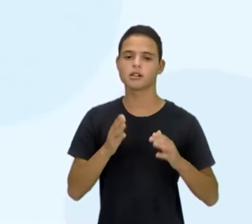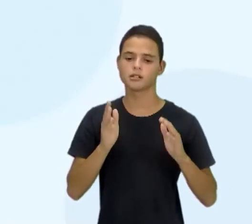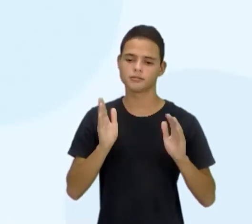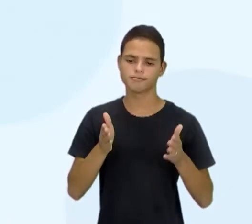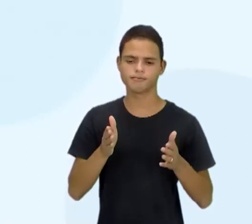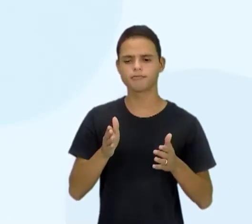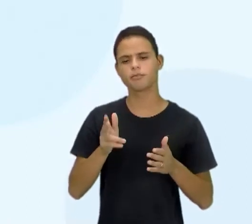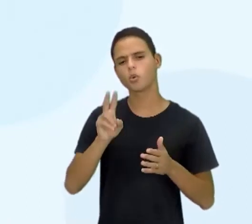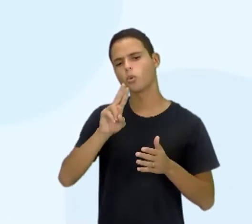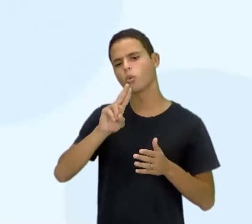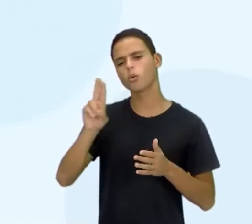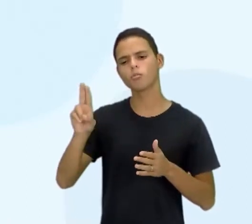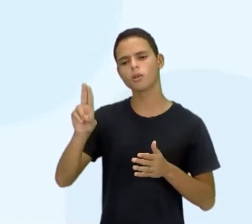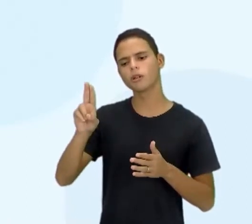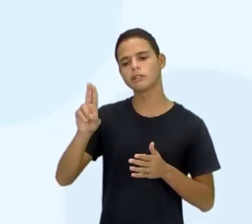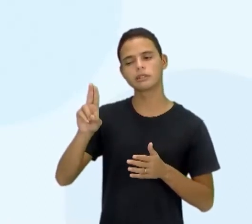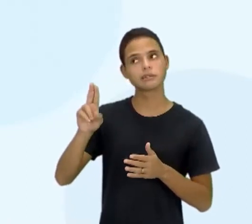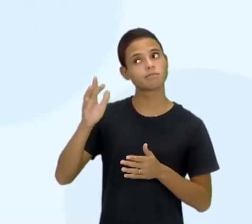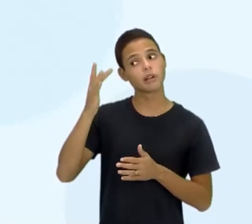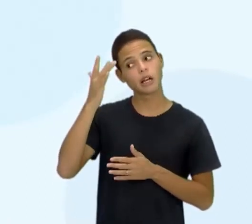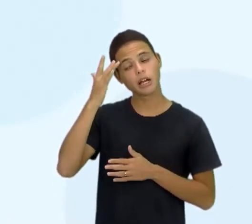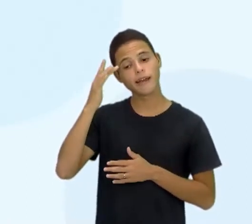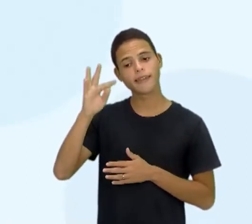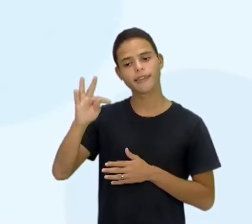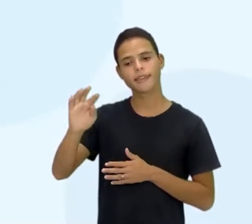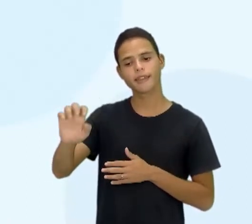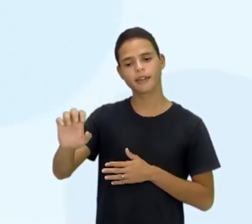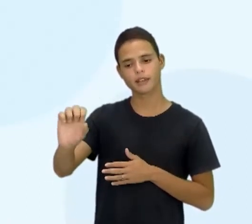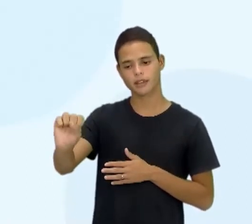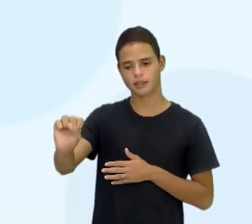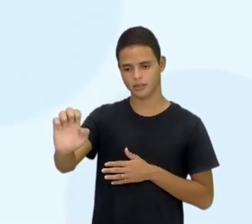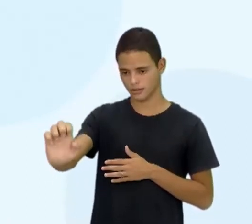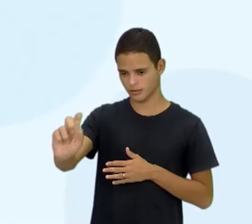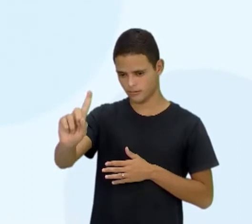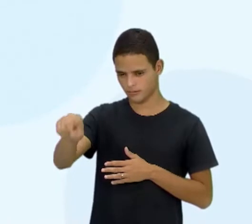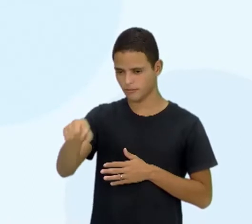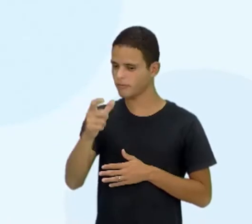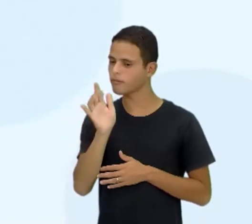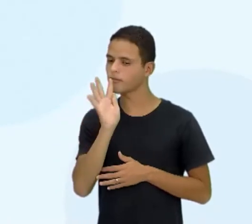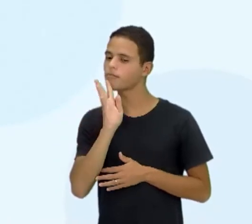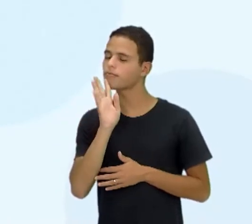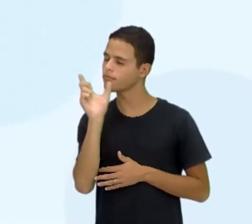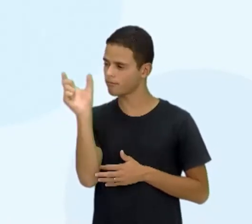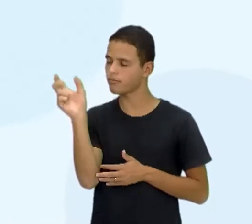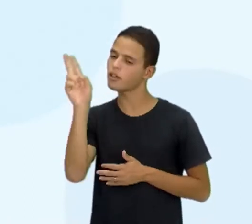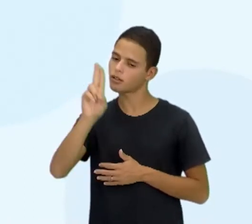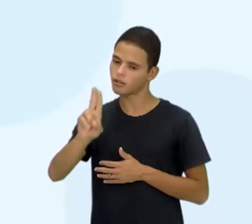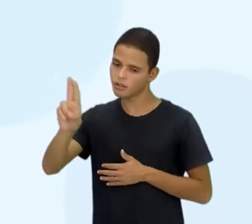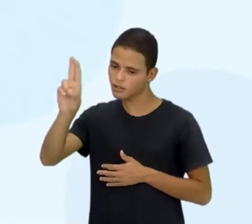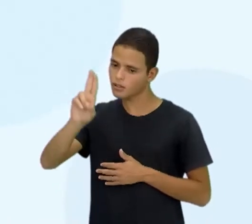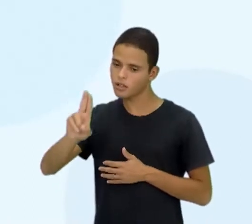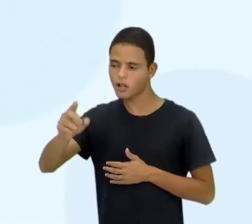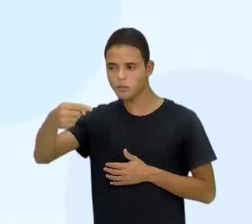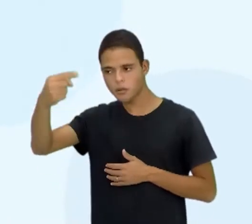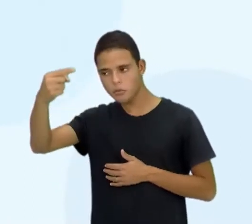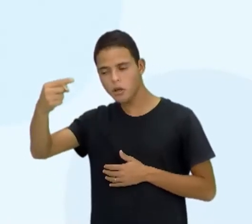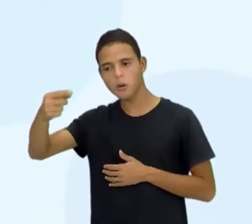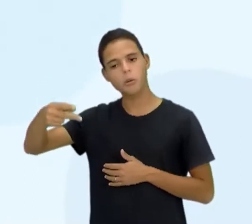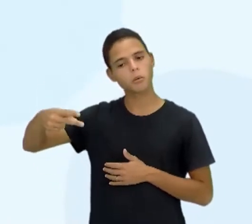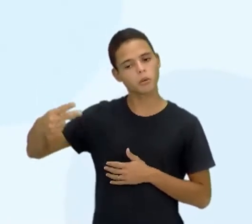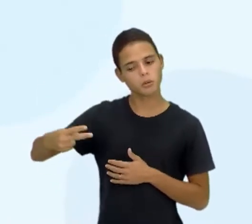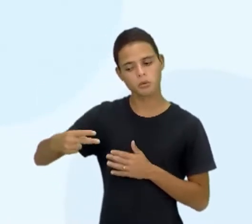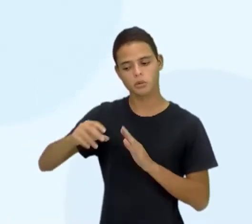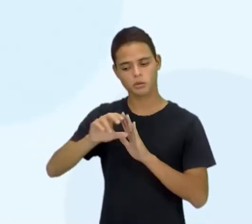de tese, tá? Então, no primeiro, segundo parágrafo, depende da quantidade ou da estrutura que for esse